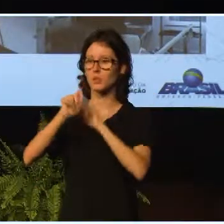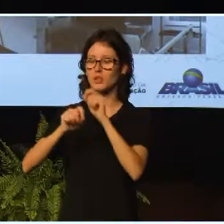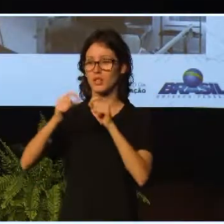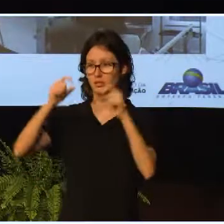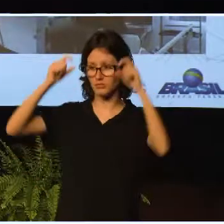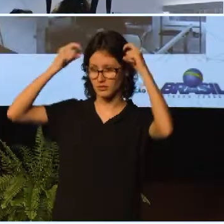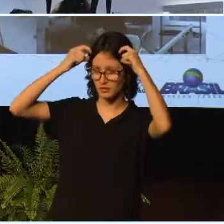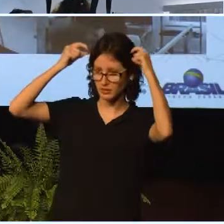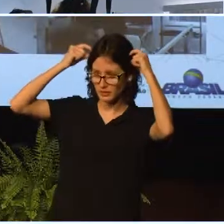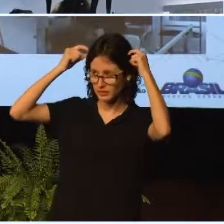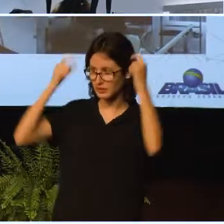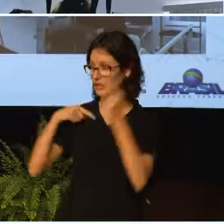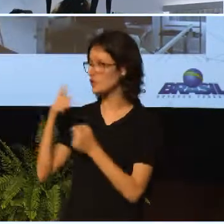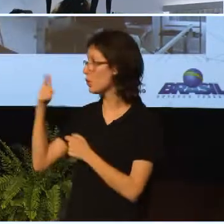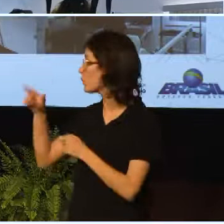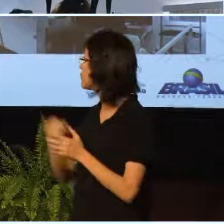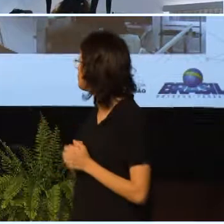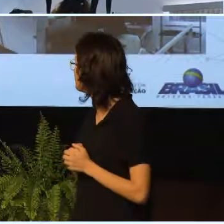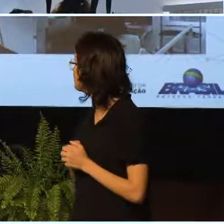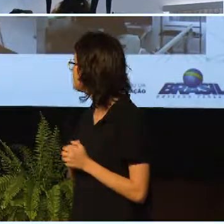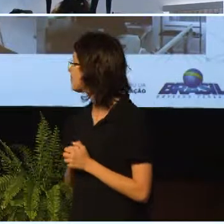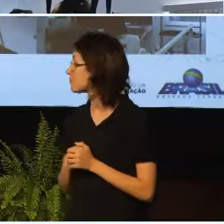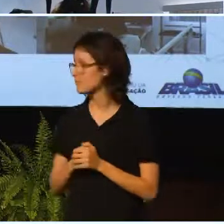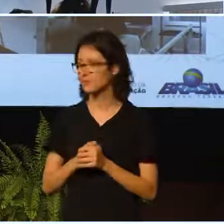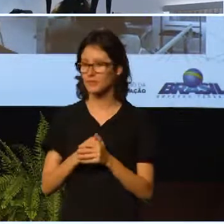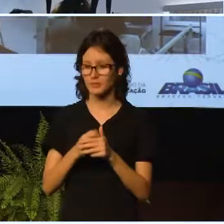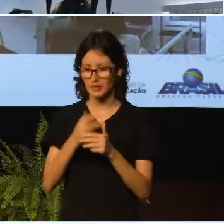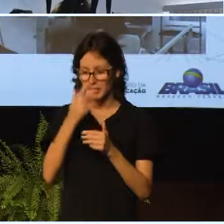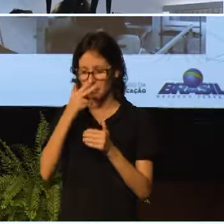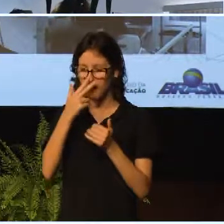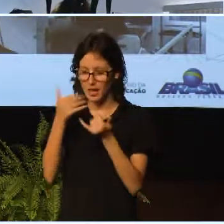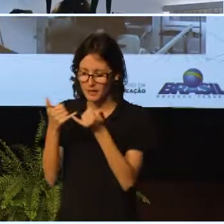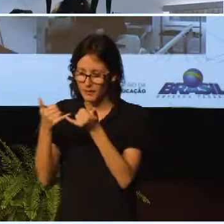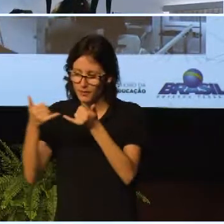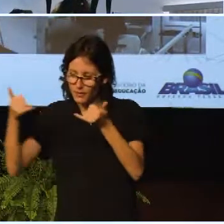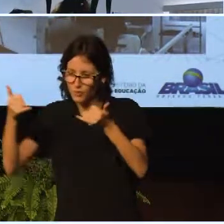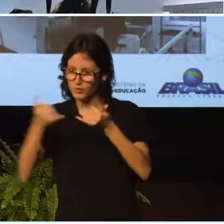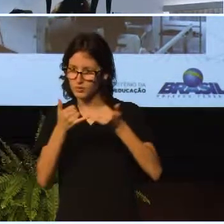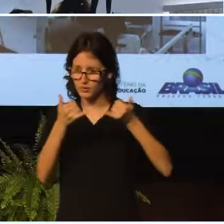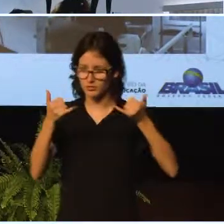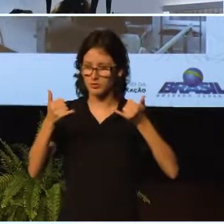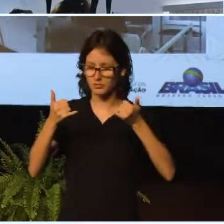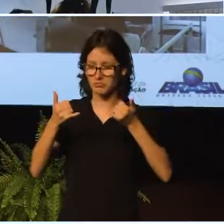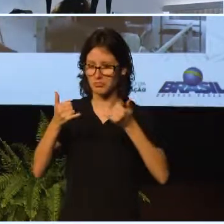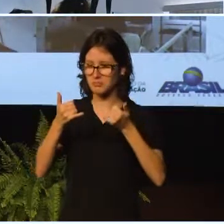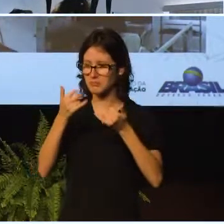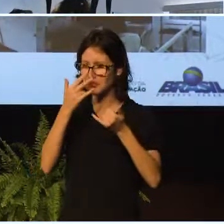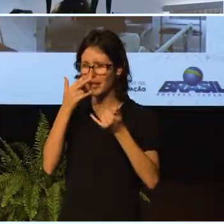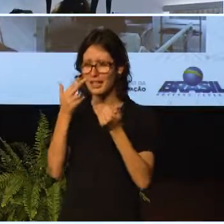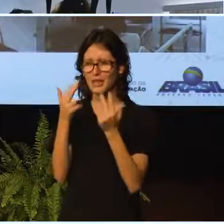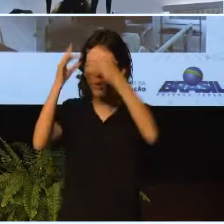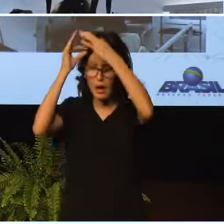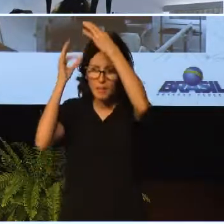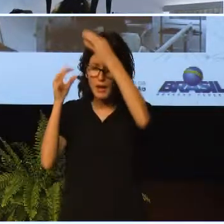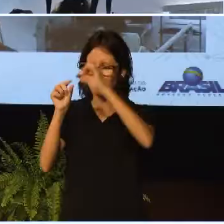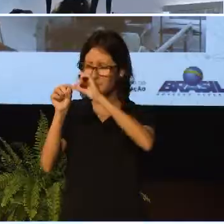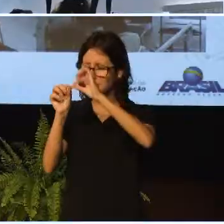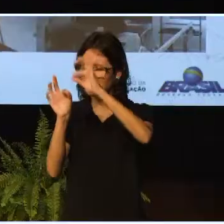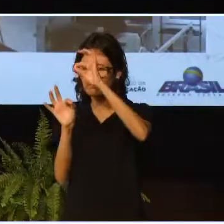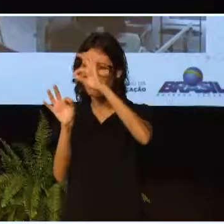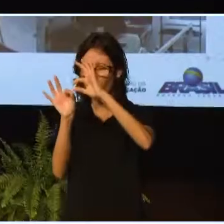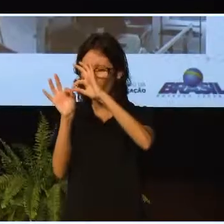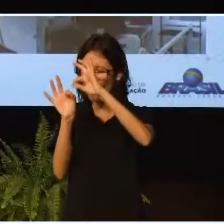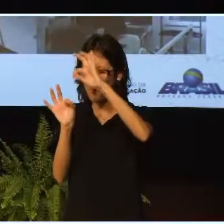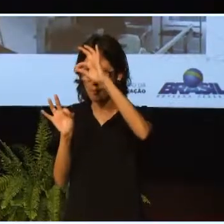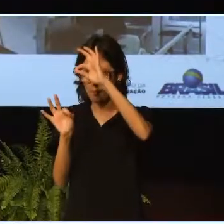esse? São eletrodos que são fios da espessura do seu fio de cabelo, 50